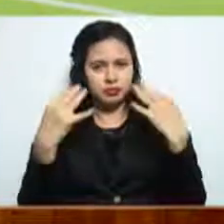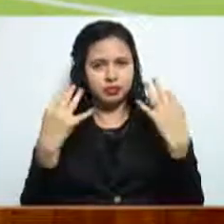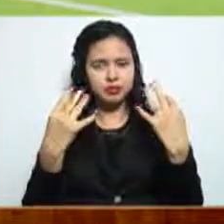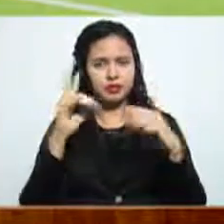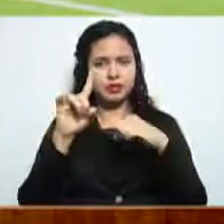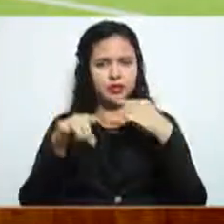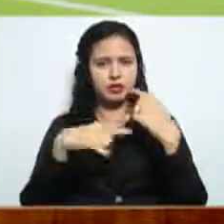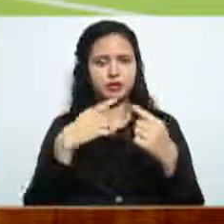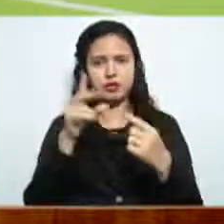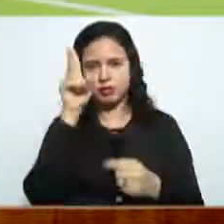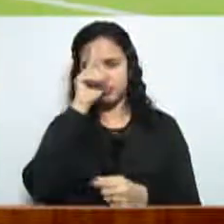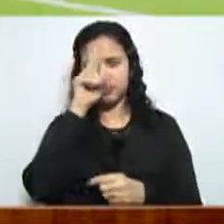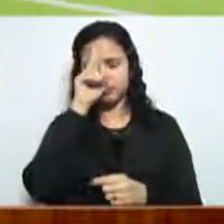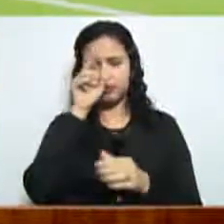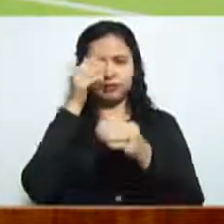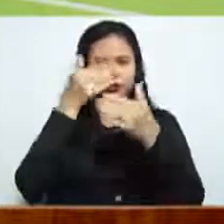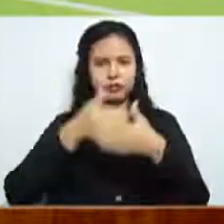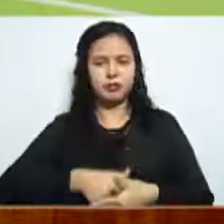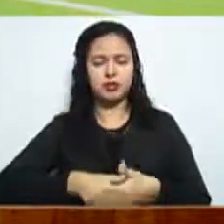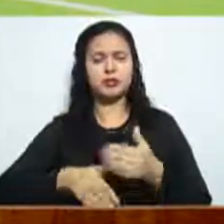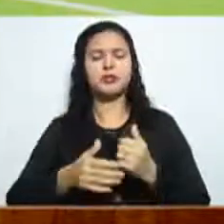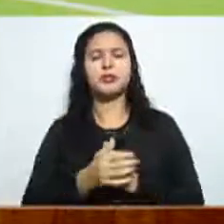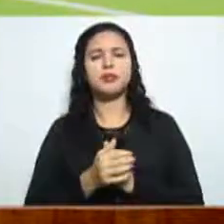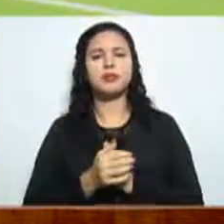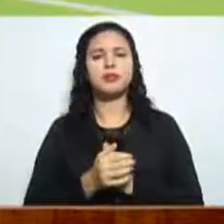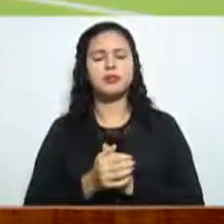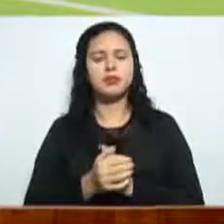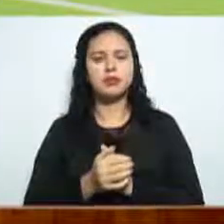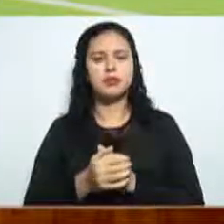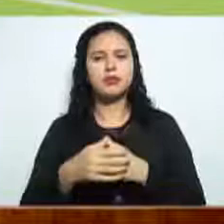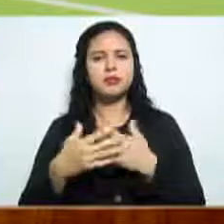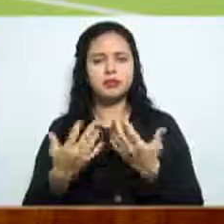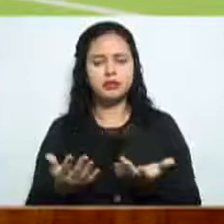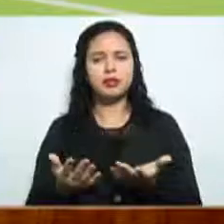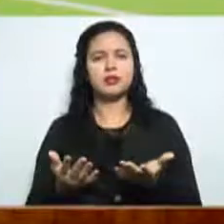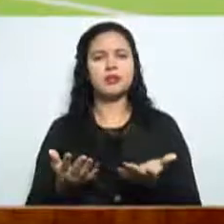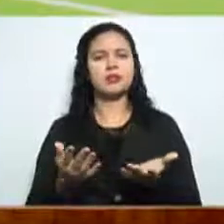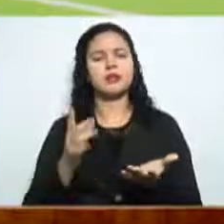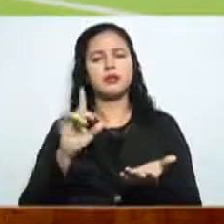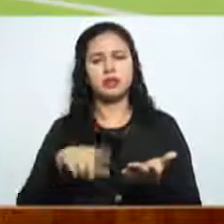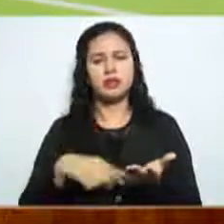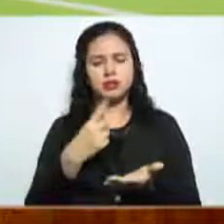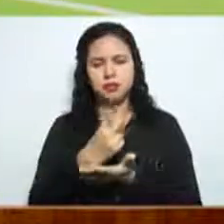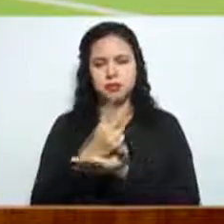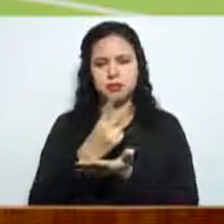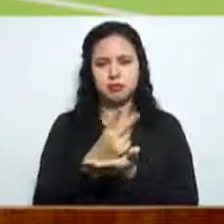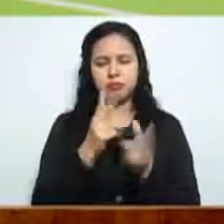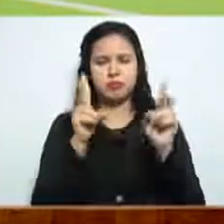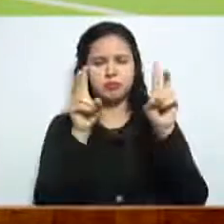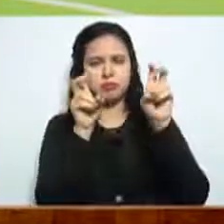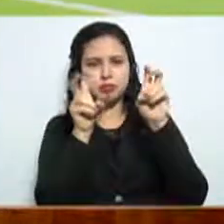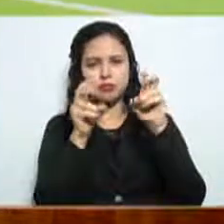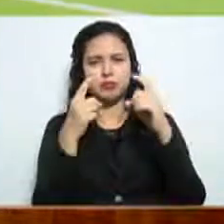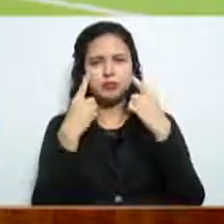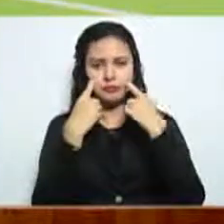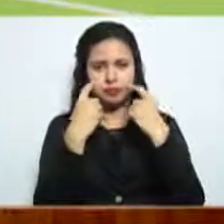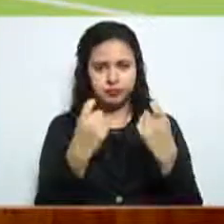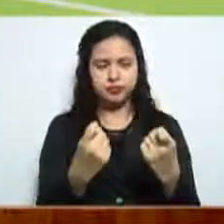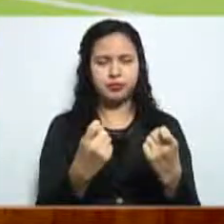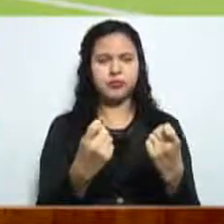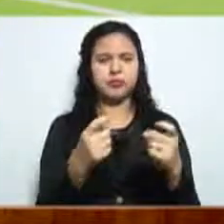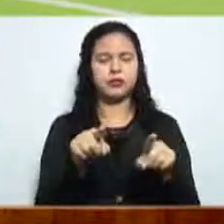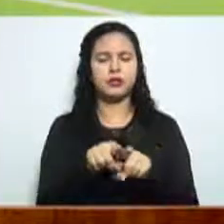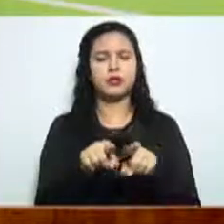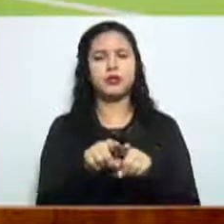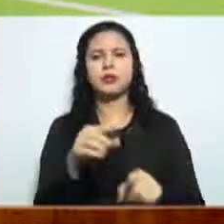só a revisão e a prova. E como tem sido nas outras aulas, são sempre assuntos muito interessantes e